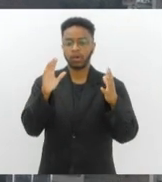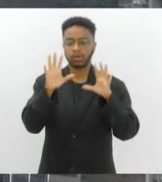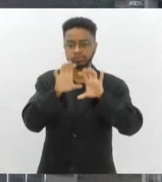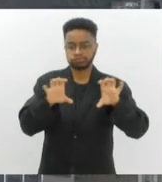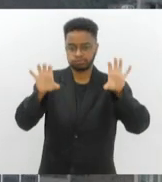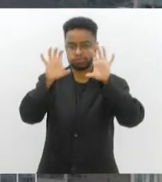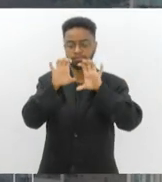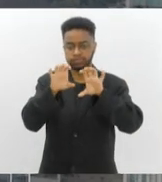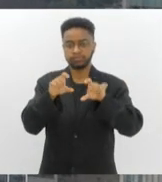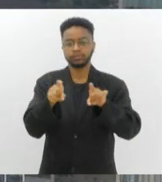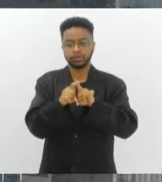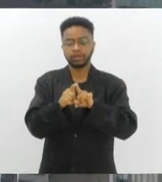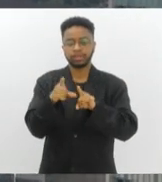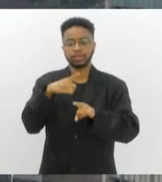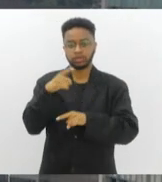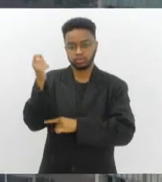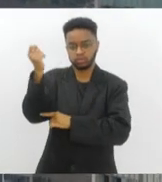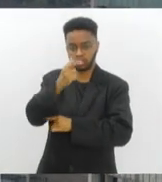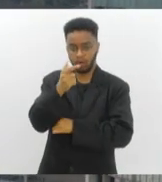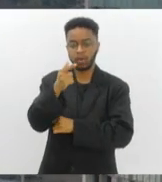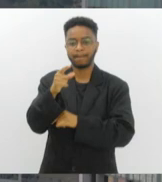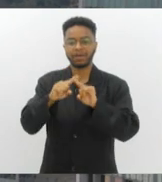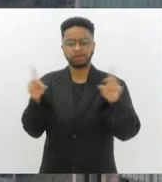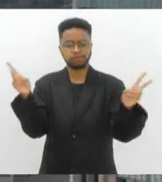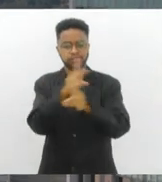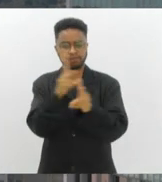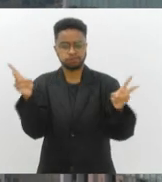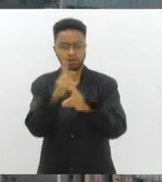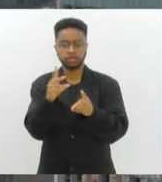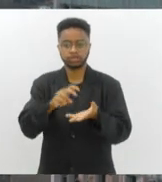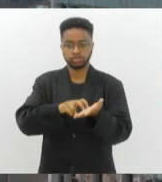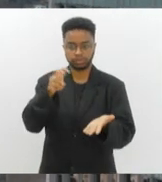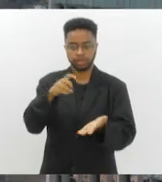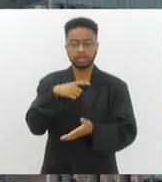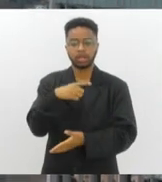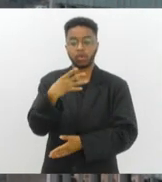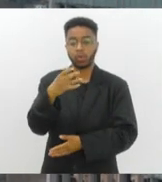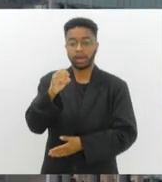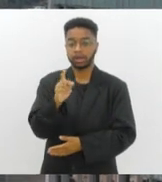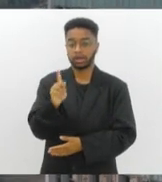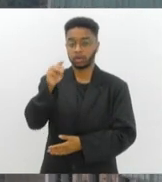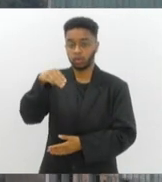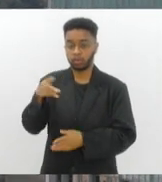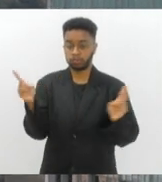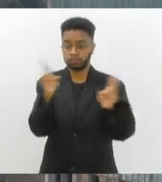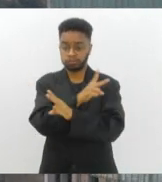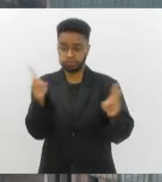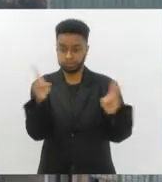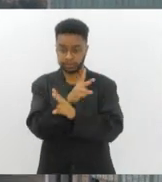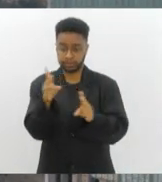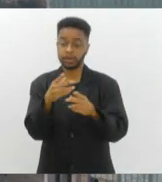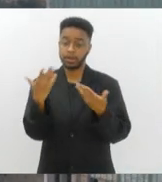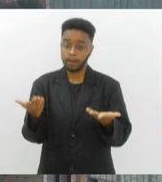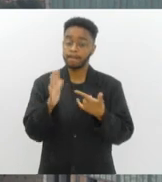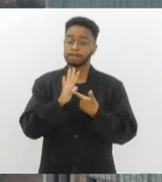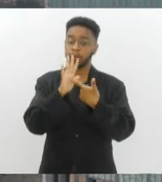nublado, né? Amanheceu com sol, teve muito vento de manhã, foram 40 quilômetros de vento pela manhã. Isso é um indício de